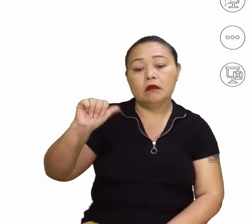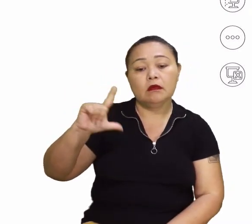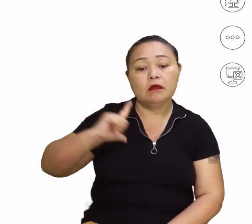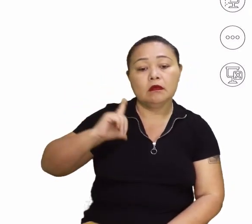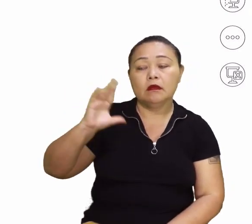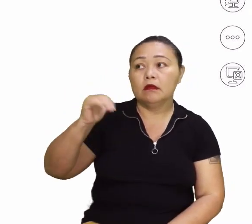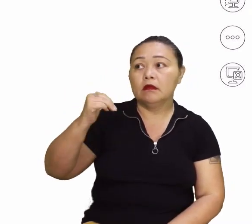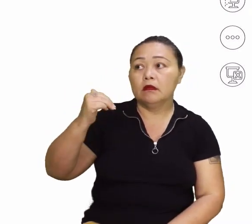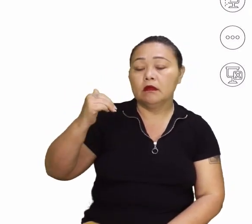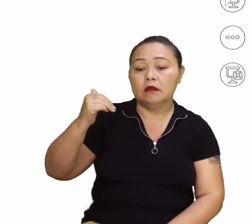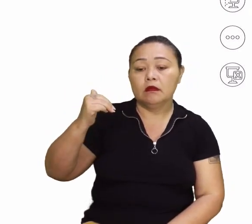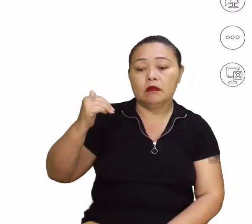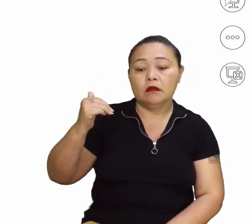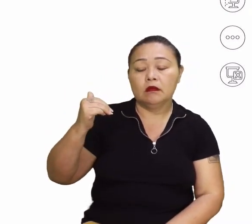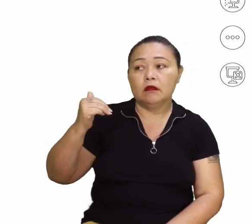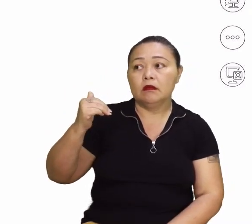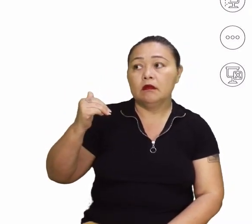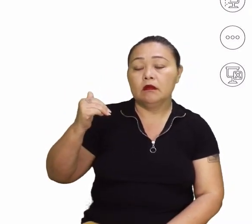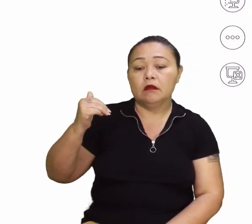Colocam um